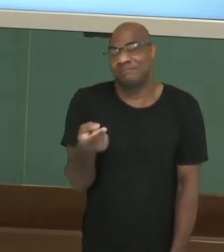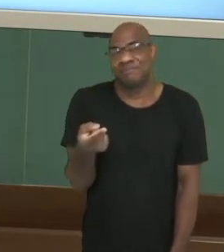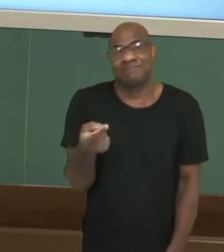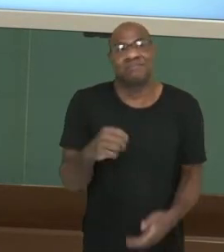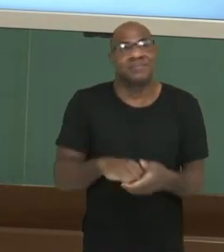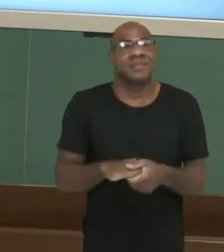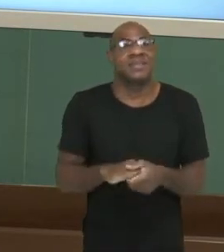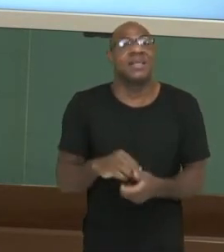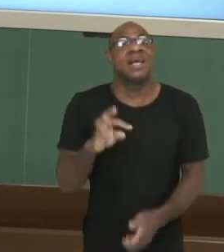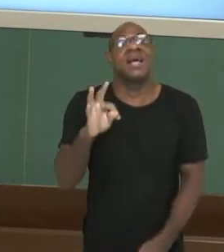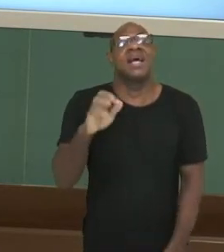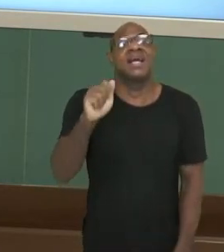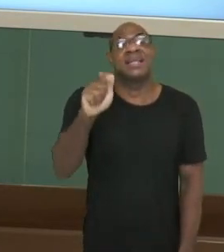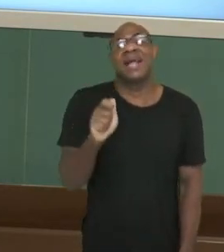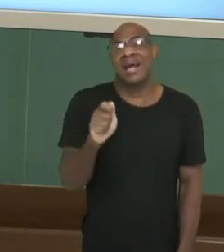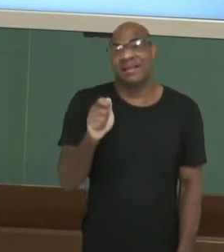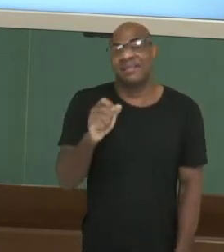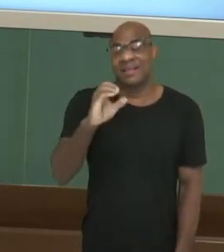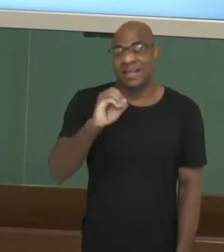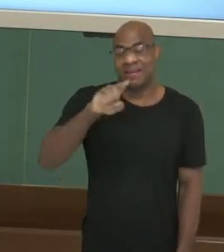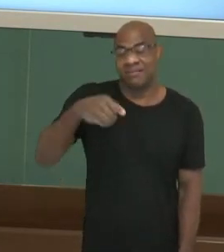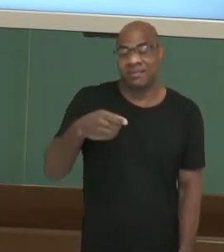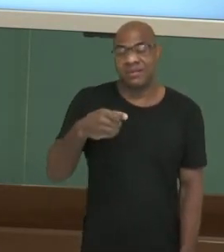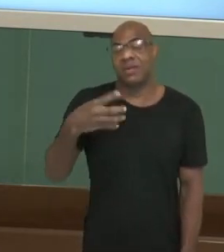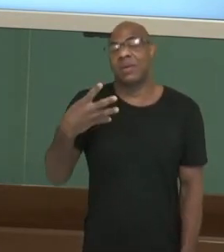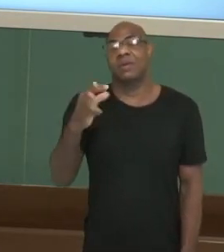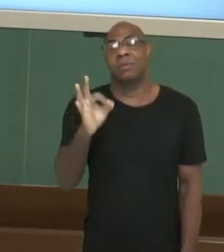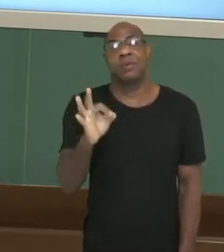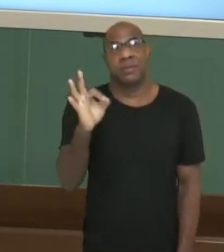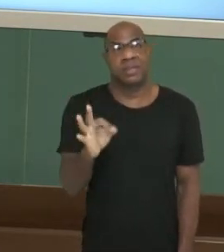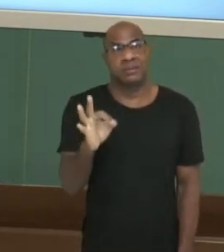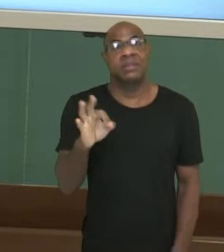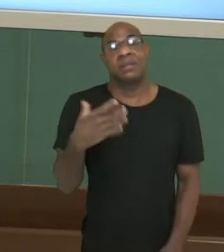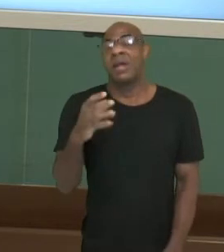A taxa, então, é 0,4% ao mês. Então, é